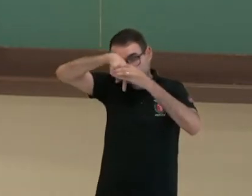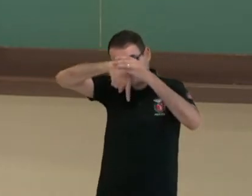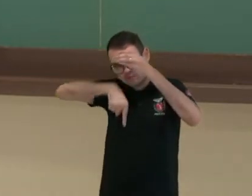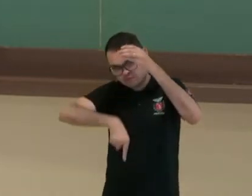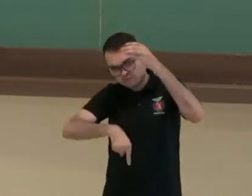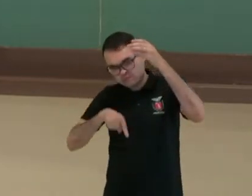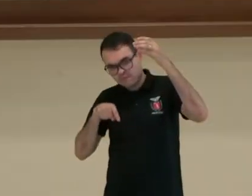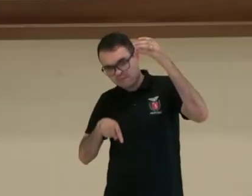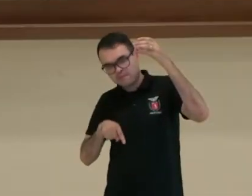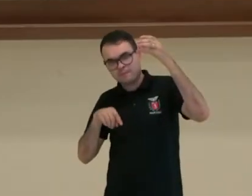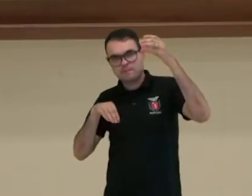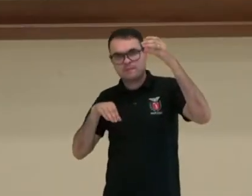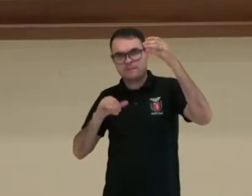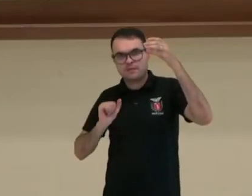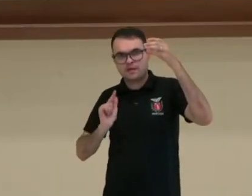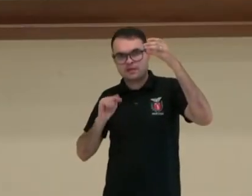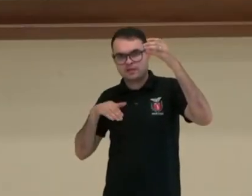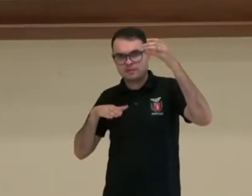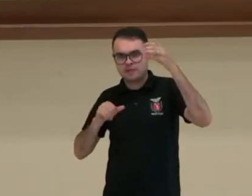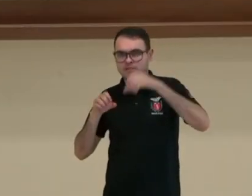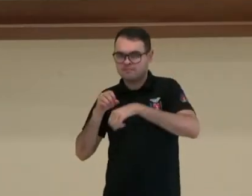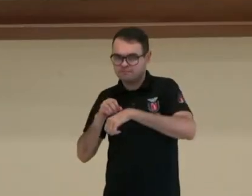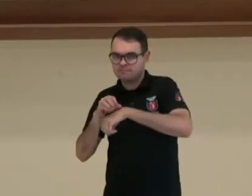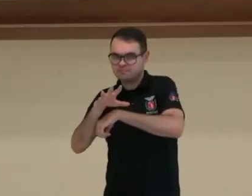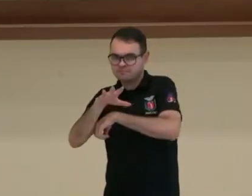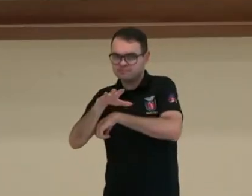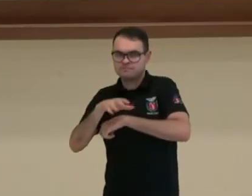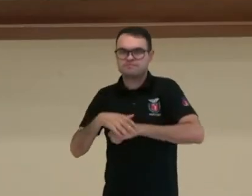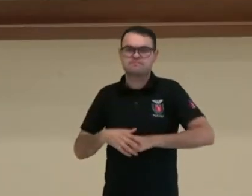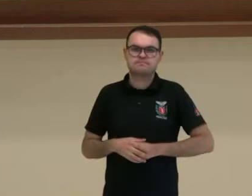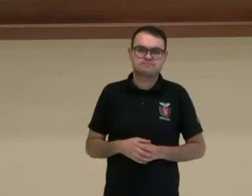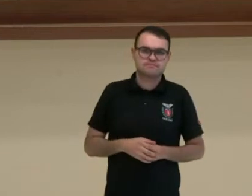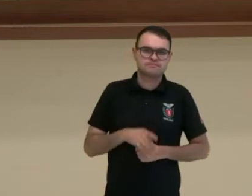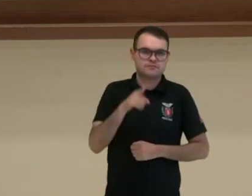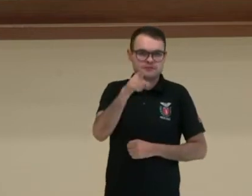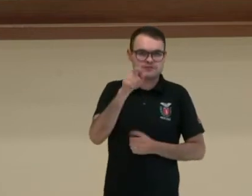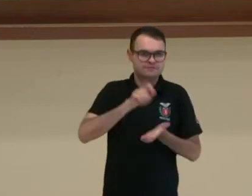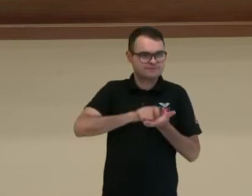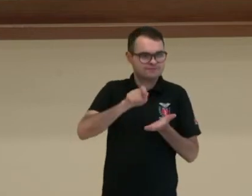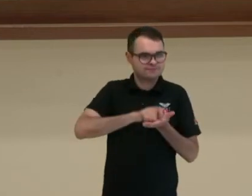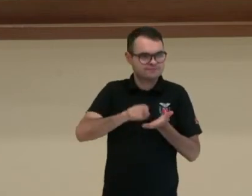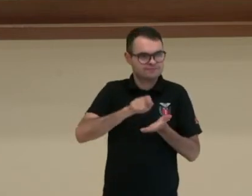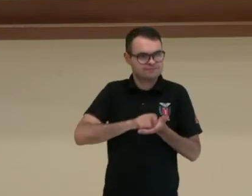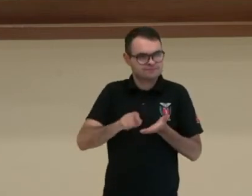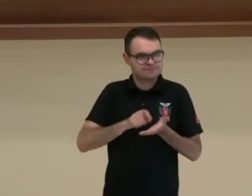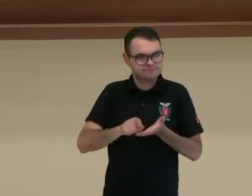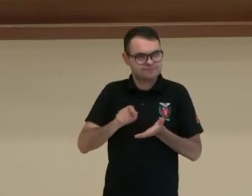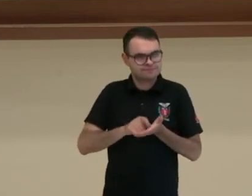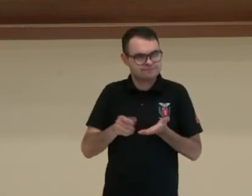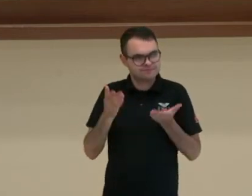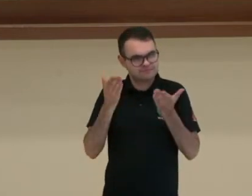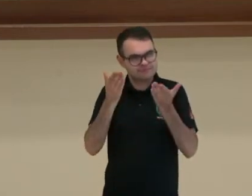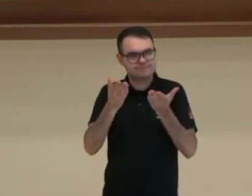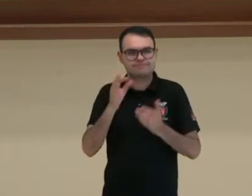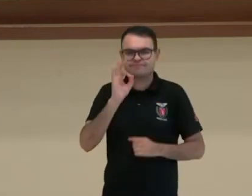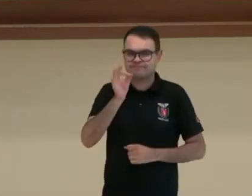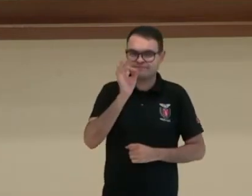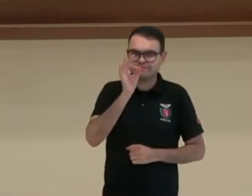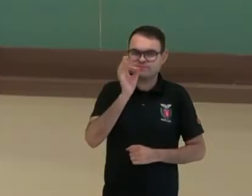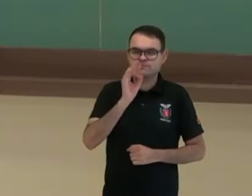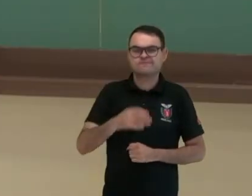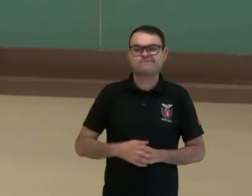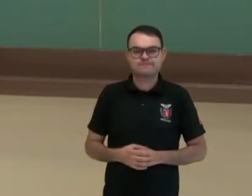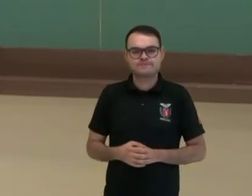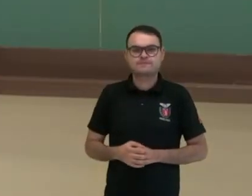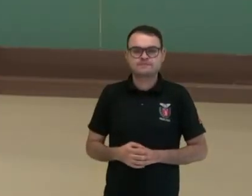mesmo, uma outra dica do professor Fabiano para você registrar, anotar no seu caderno. Isso mesmo.